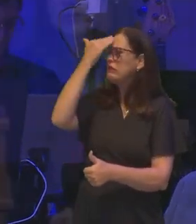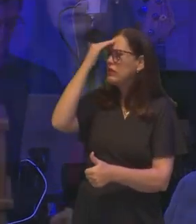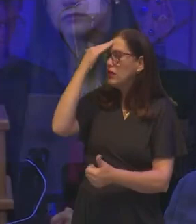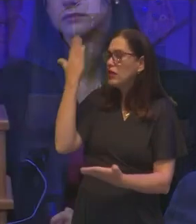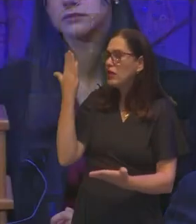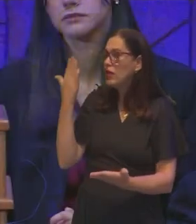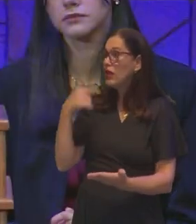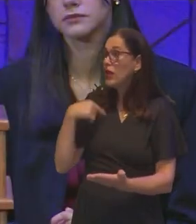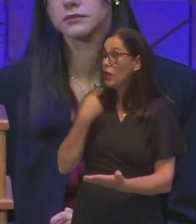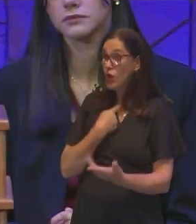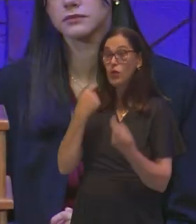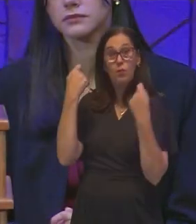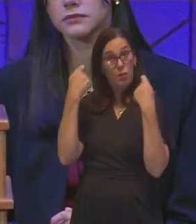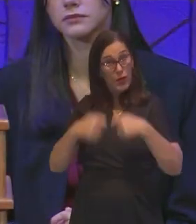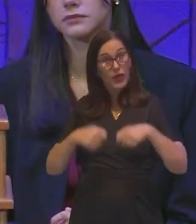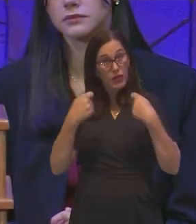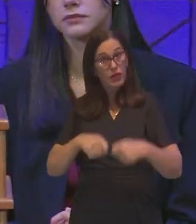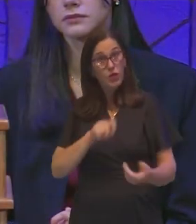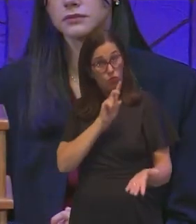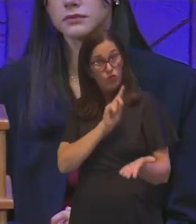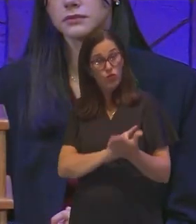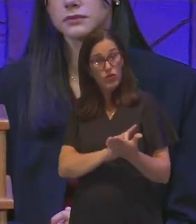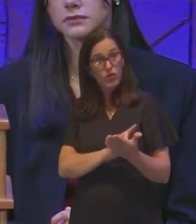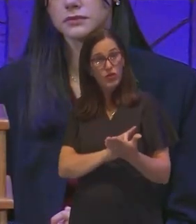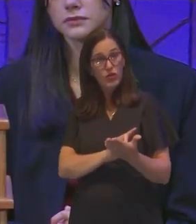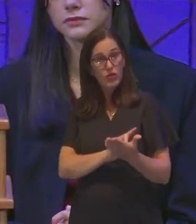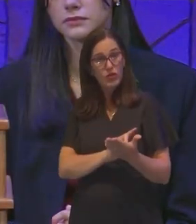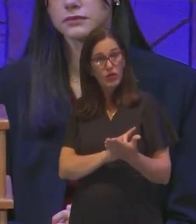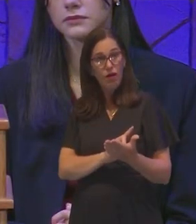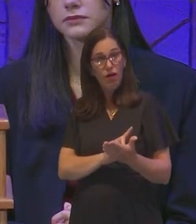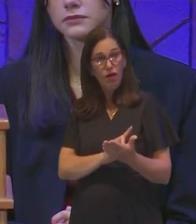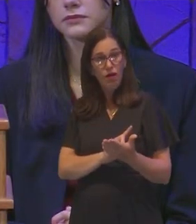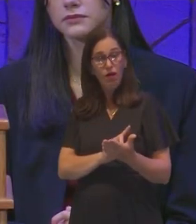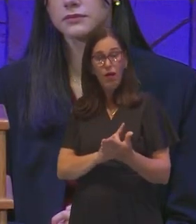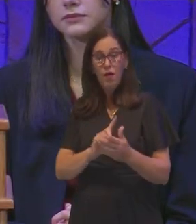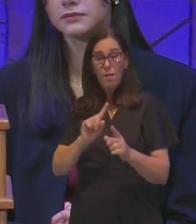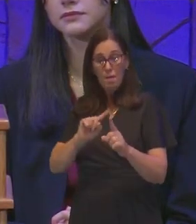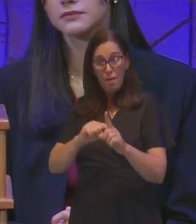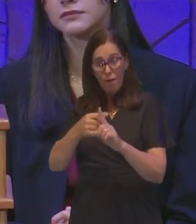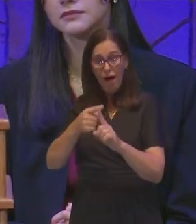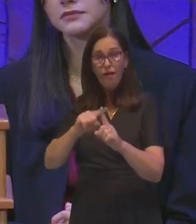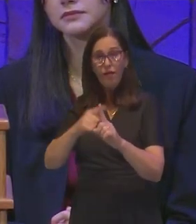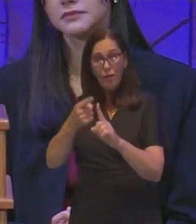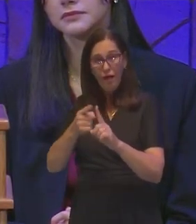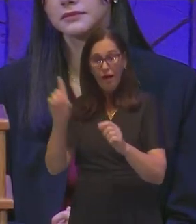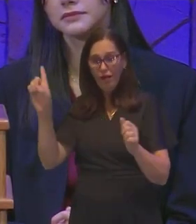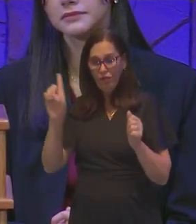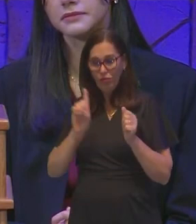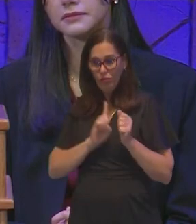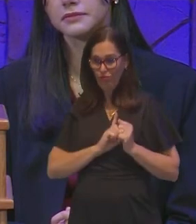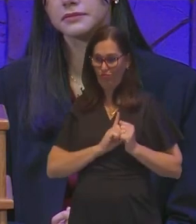que precisamos de mais presença do Senhor em nós.